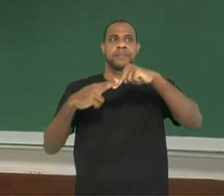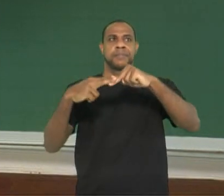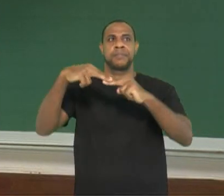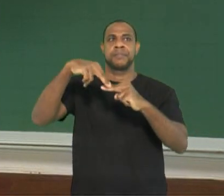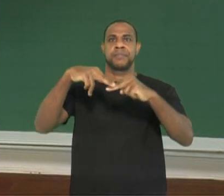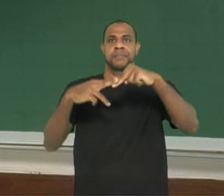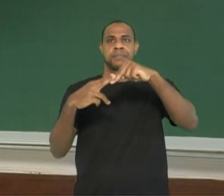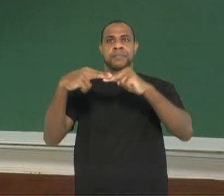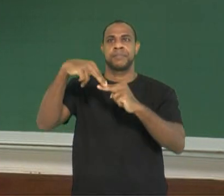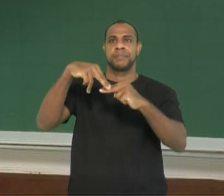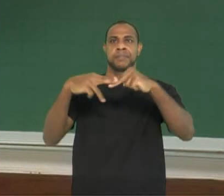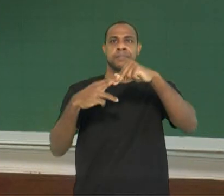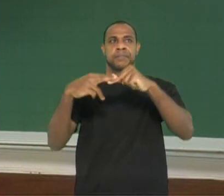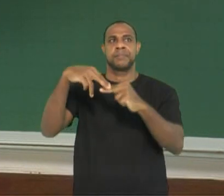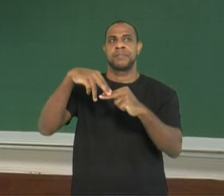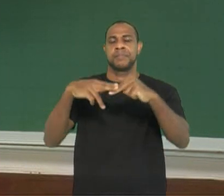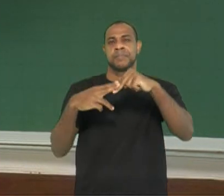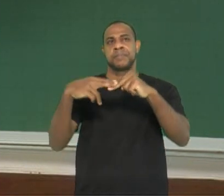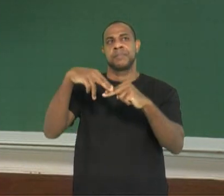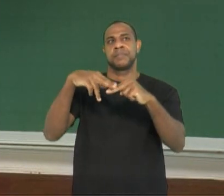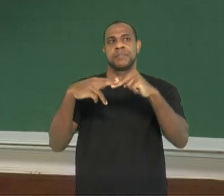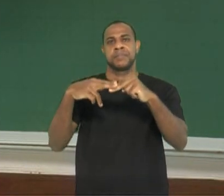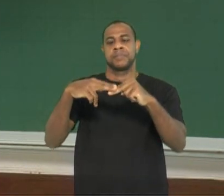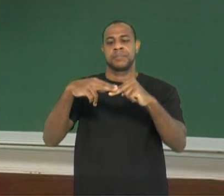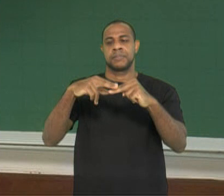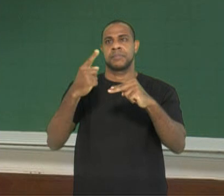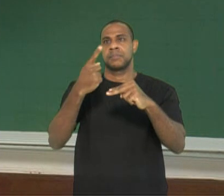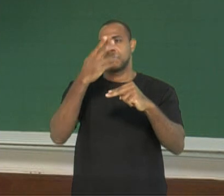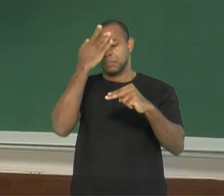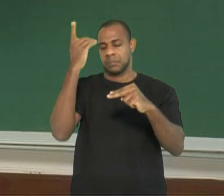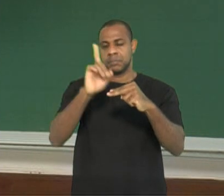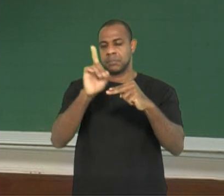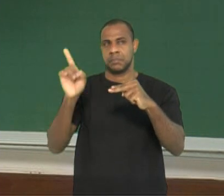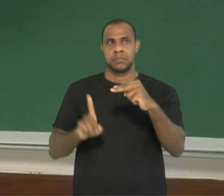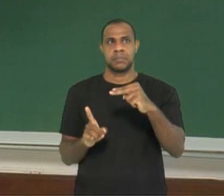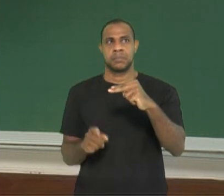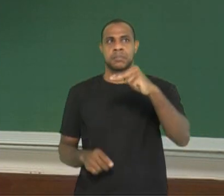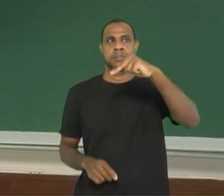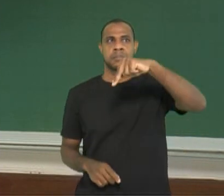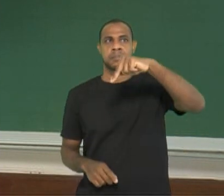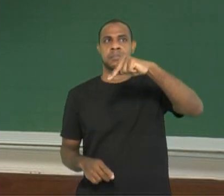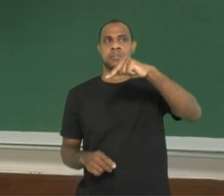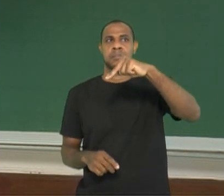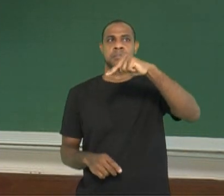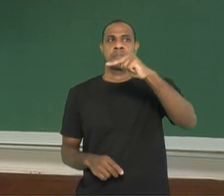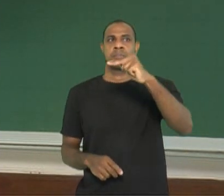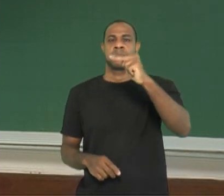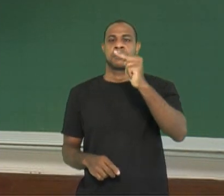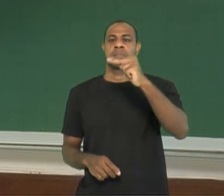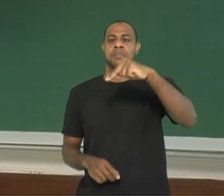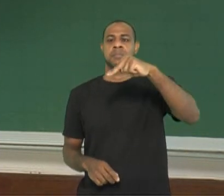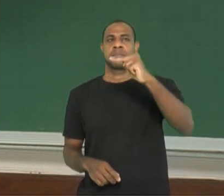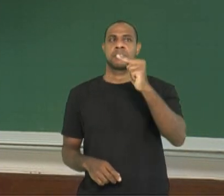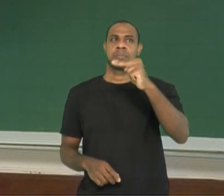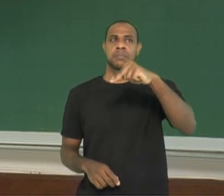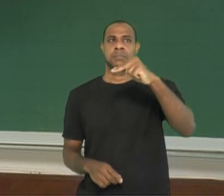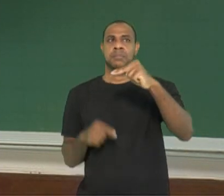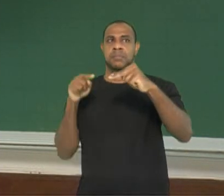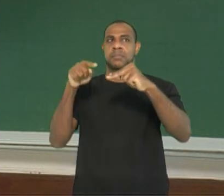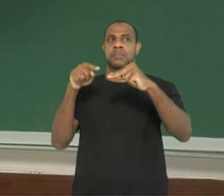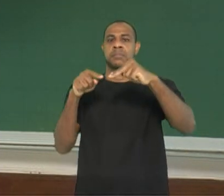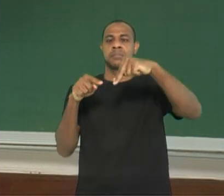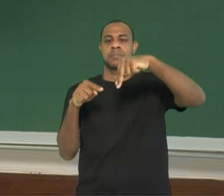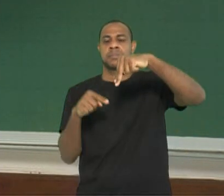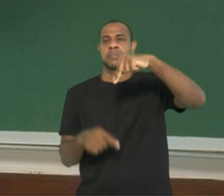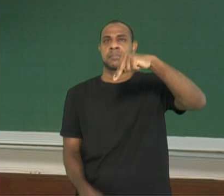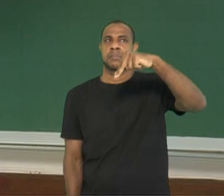elas estão o quê? Elas estão num perfeito equilíbrio. Tira uma pessoa. Então, eu vou ter um lado sem uma pessoa, outro lado com uma pessoa. Essa gangorra vai fazer o